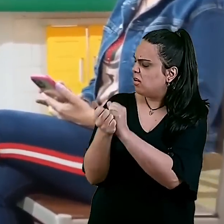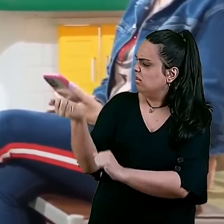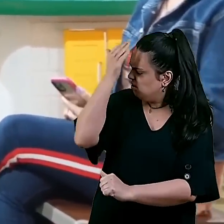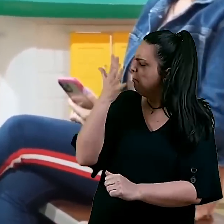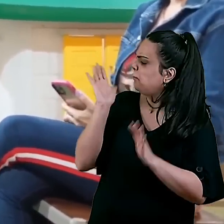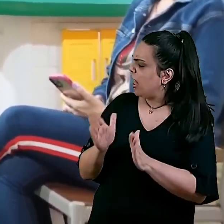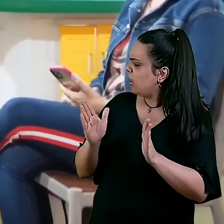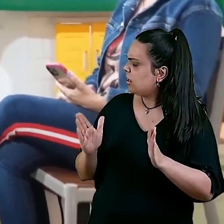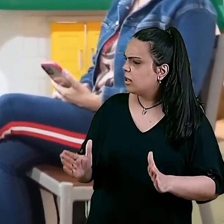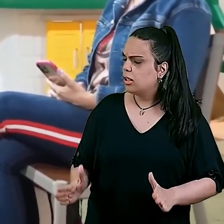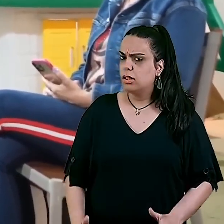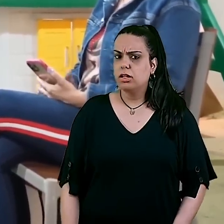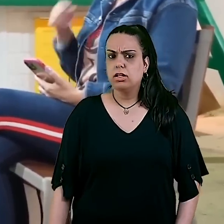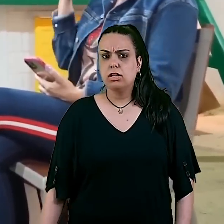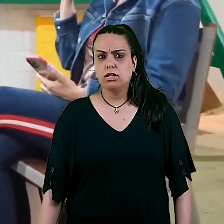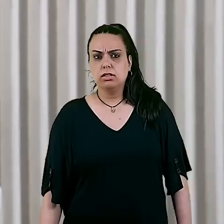quê?